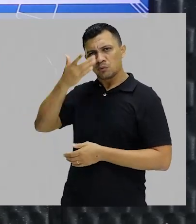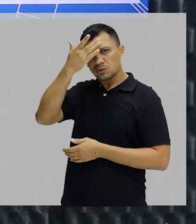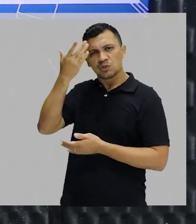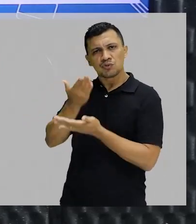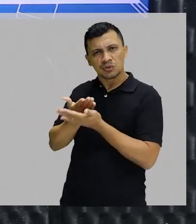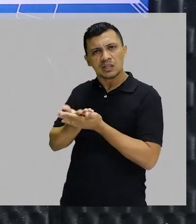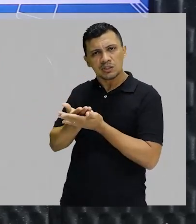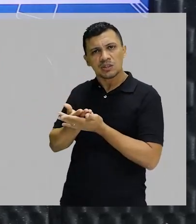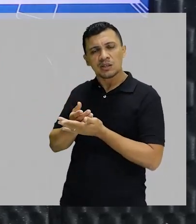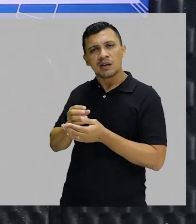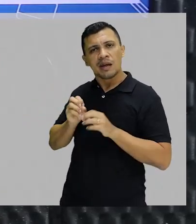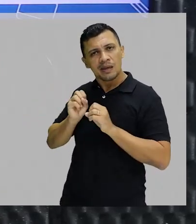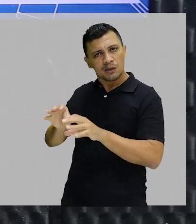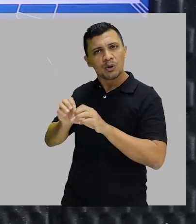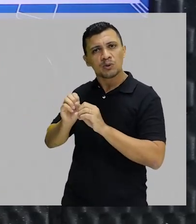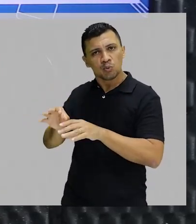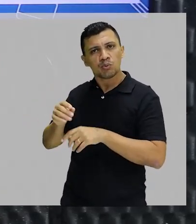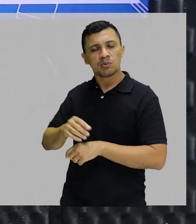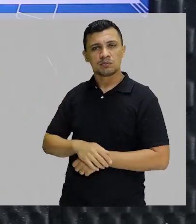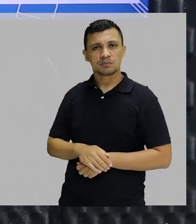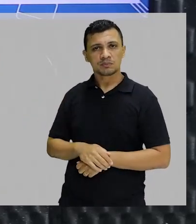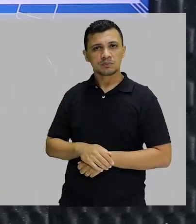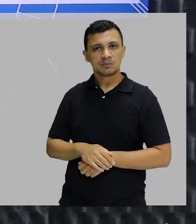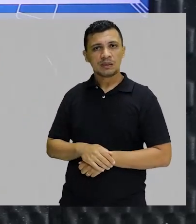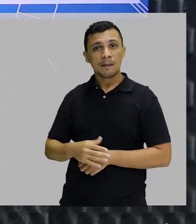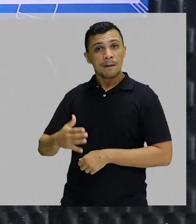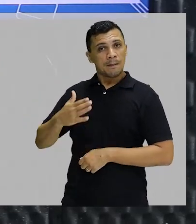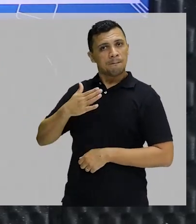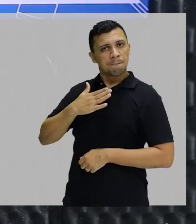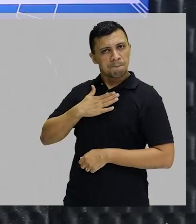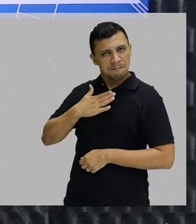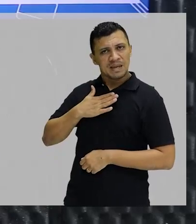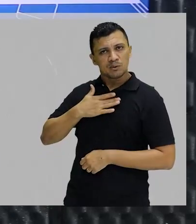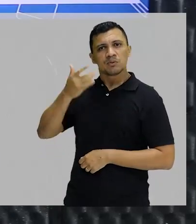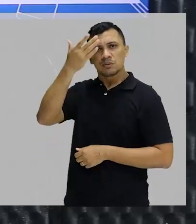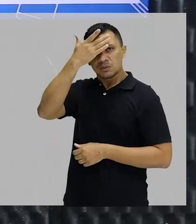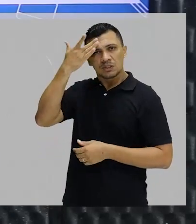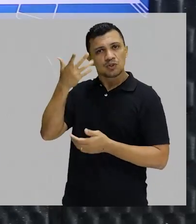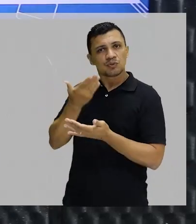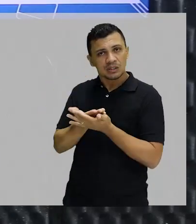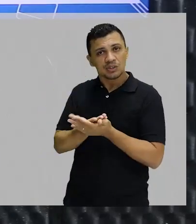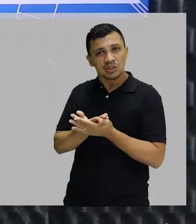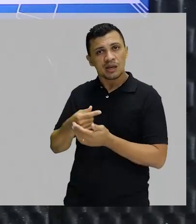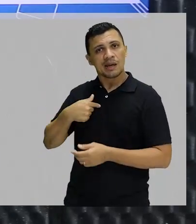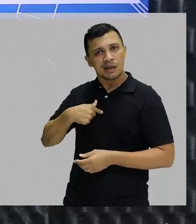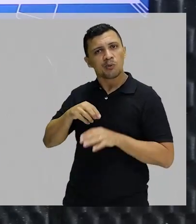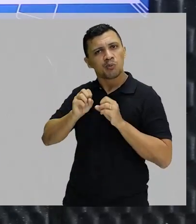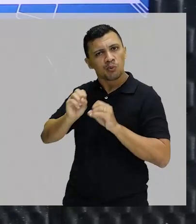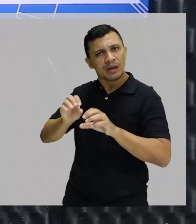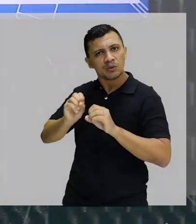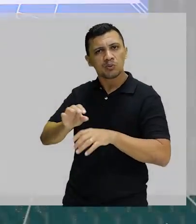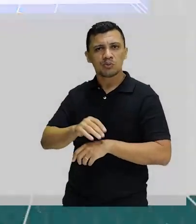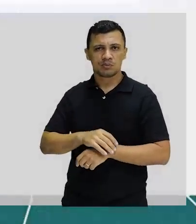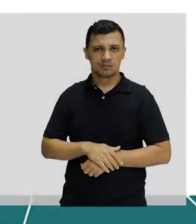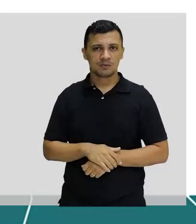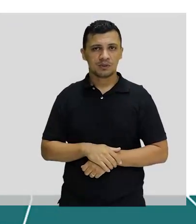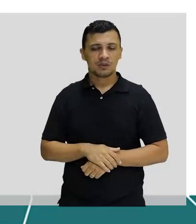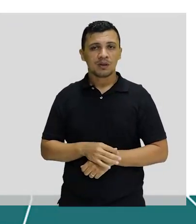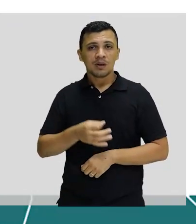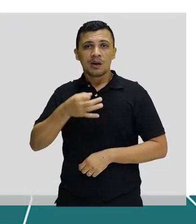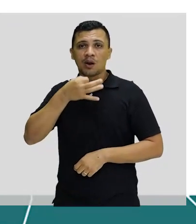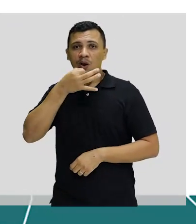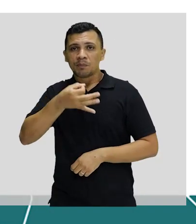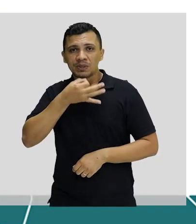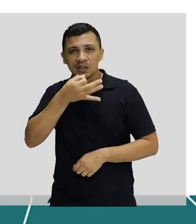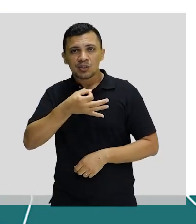meus estudantes, eu educo. Ele dá mais uma enfatizada, né? Chama mais a atenção do leitor. Com a expressão opinativa,